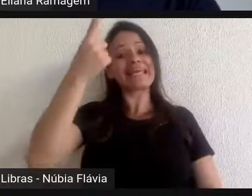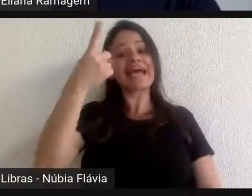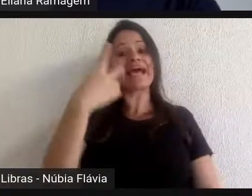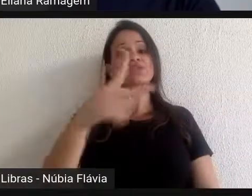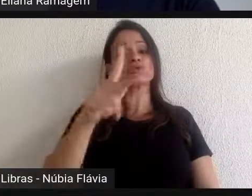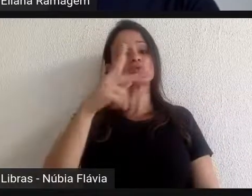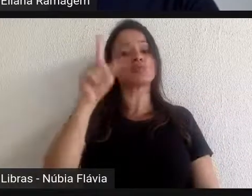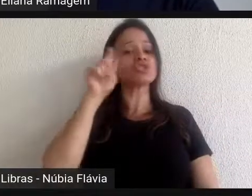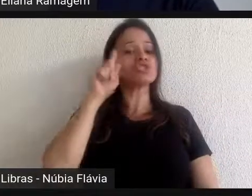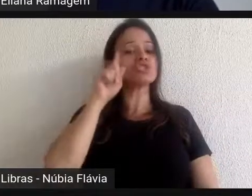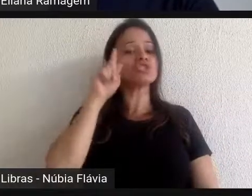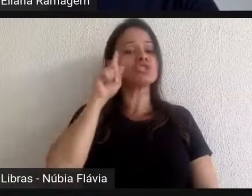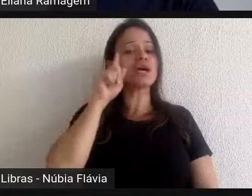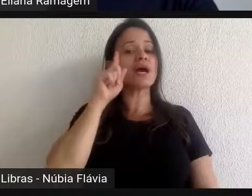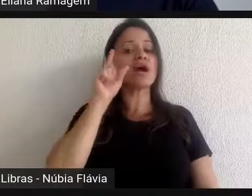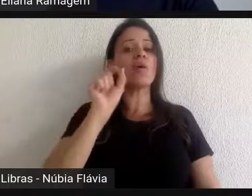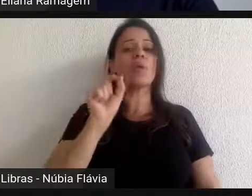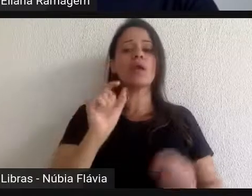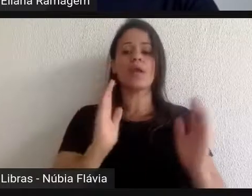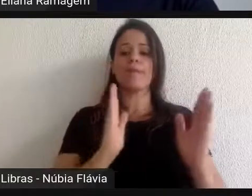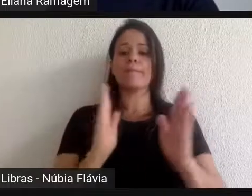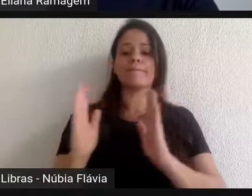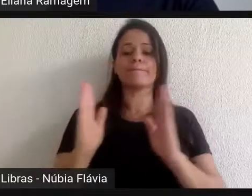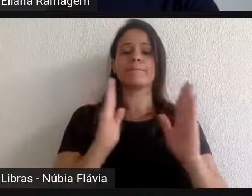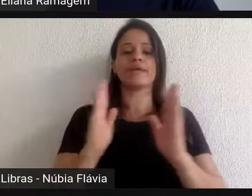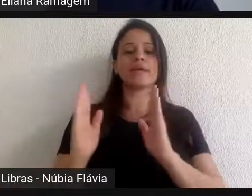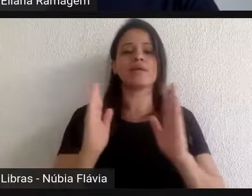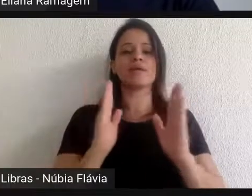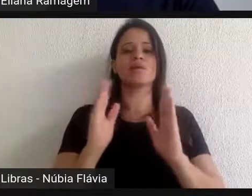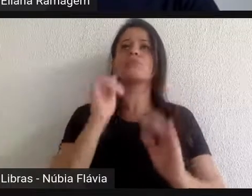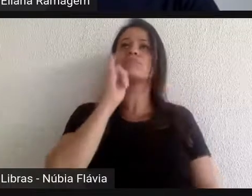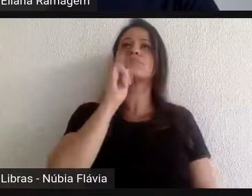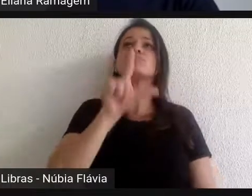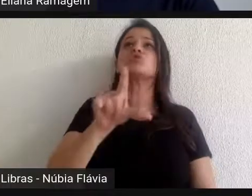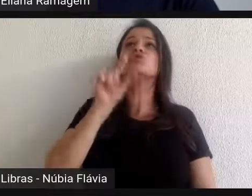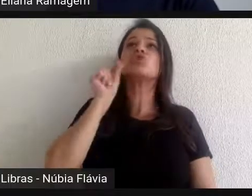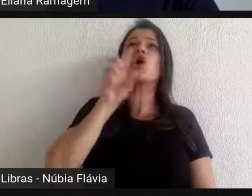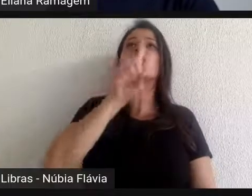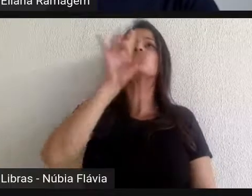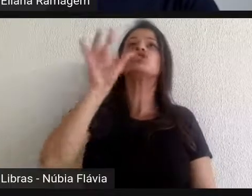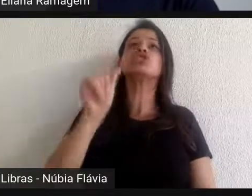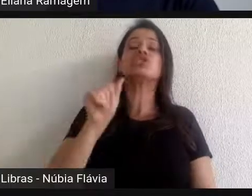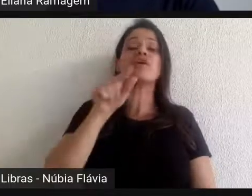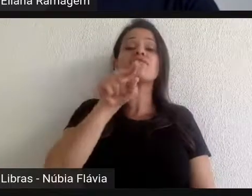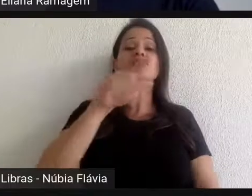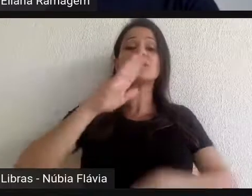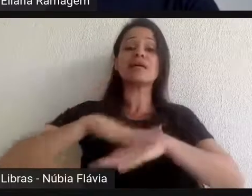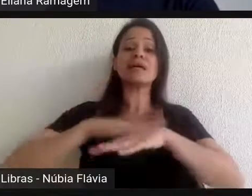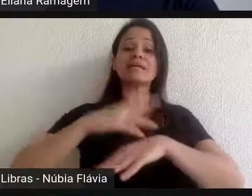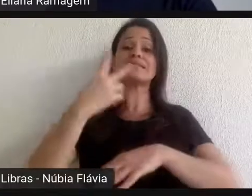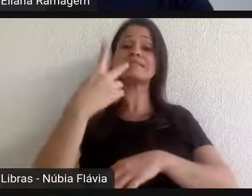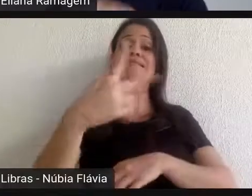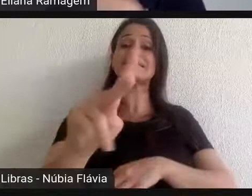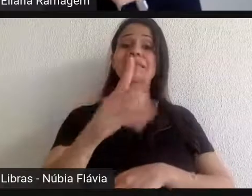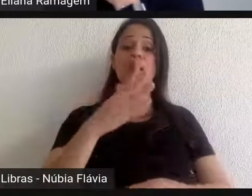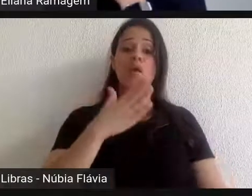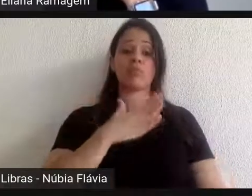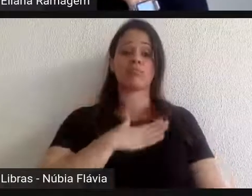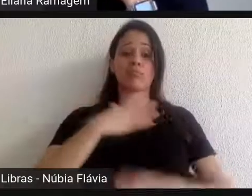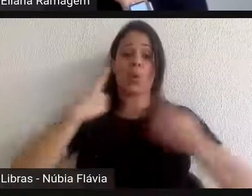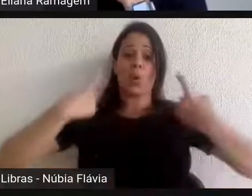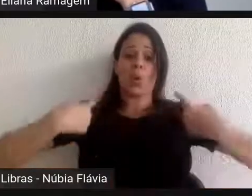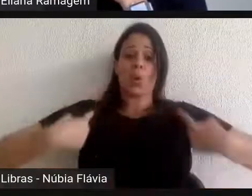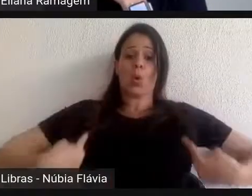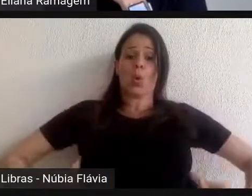Criar, dentro da sua rotina diária, um período do dia dedicado a